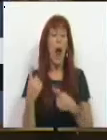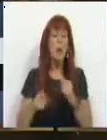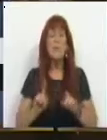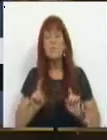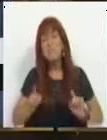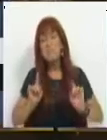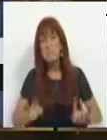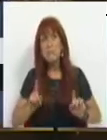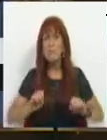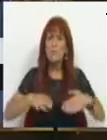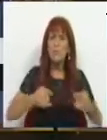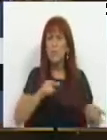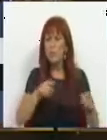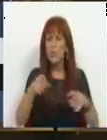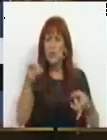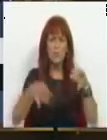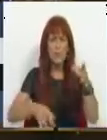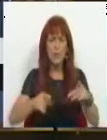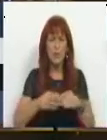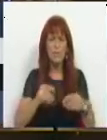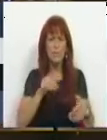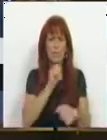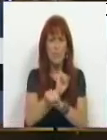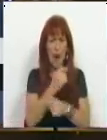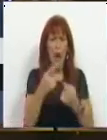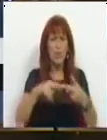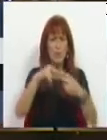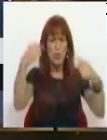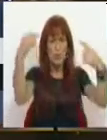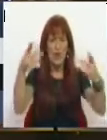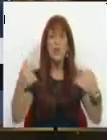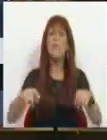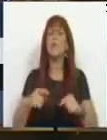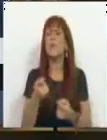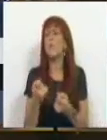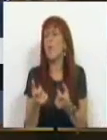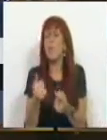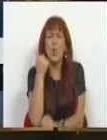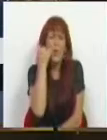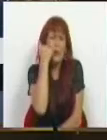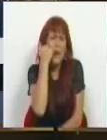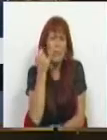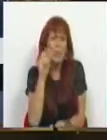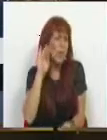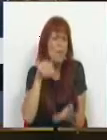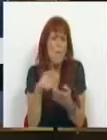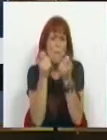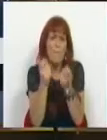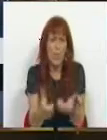algumas iniciativas para ultrapassar esses estrangulamentos por parte de alguns municípios, mas são ainda muito tímidas e pouco